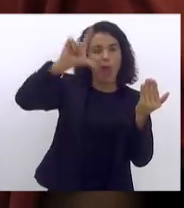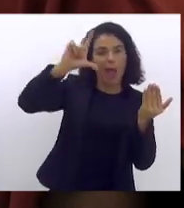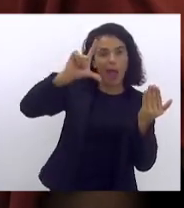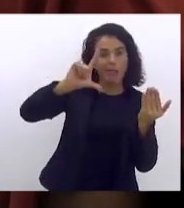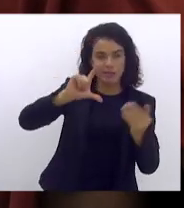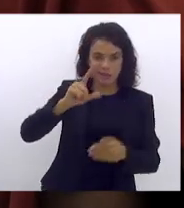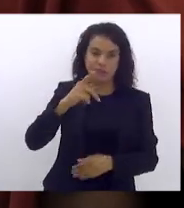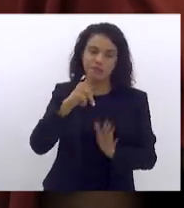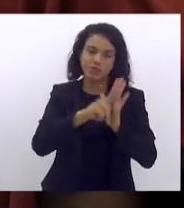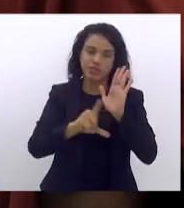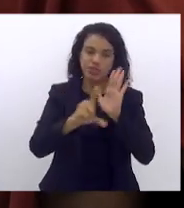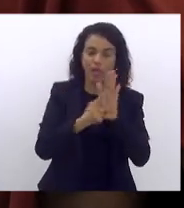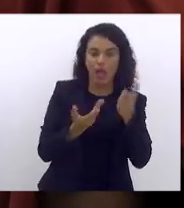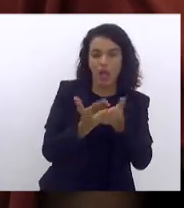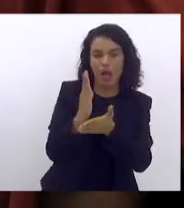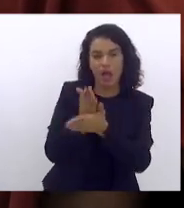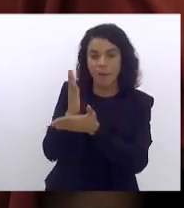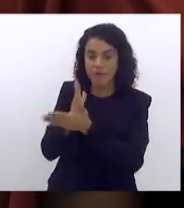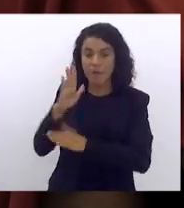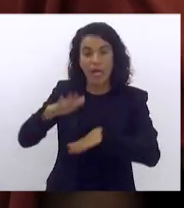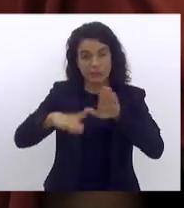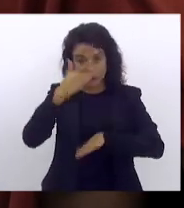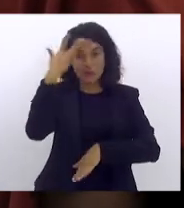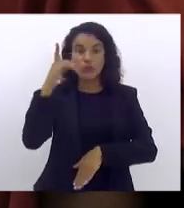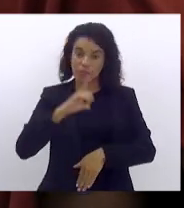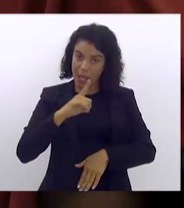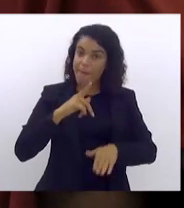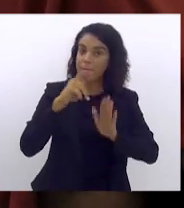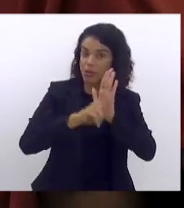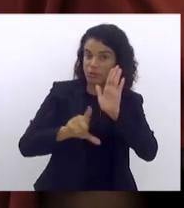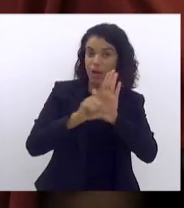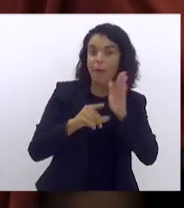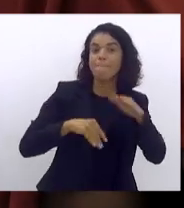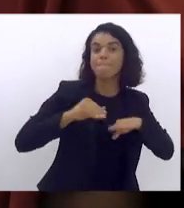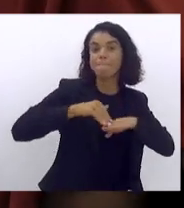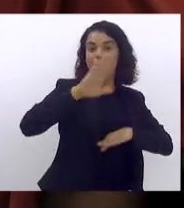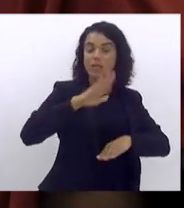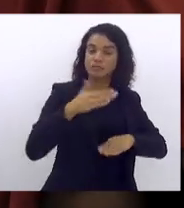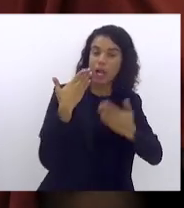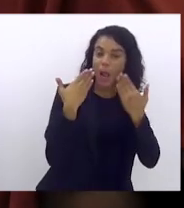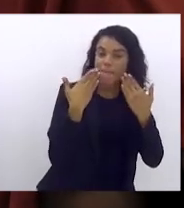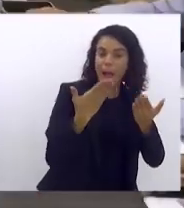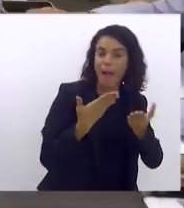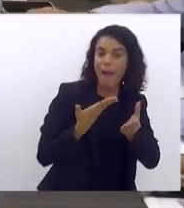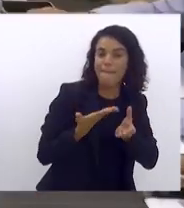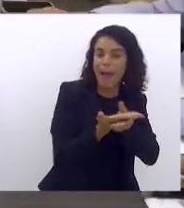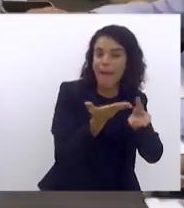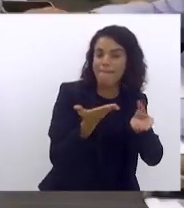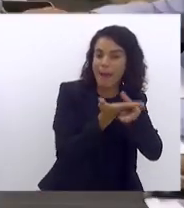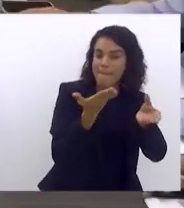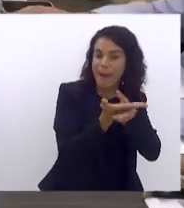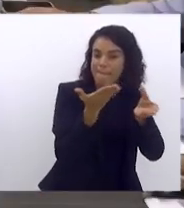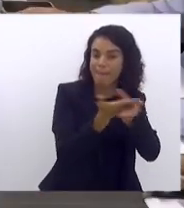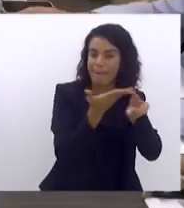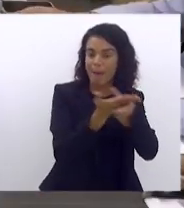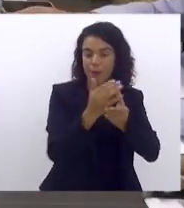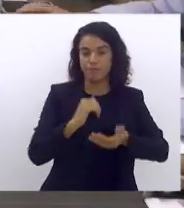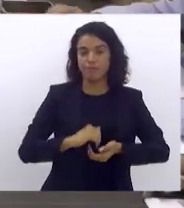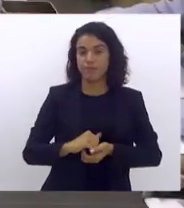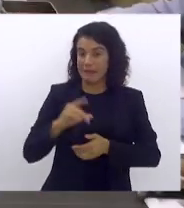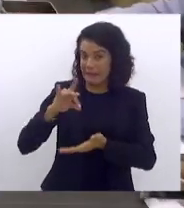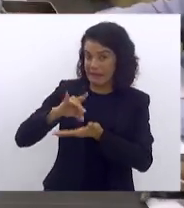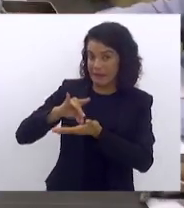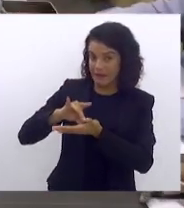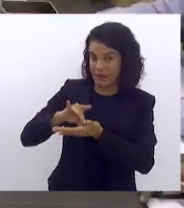votados. Perfeito. Na CCJ. Às vezes, a pessoa tem mais PLs na CCJ porque apresentou mais. E me permite uma pequena parte, deputada Verônica. Na